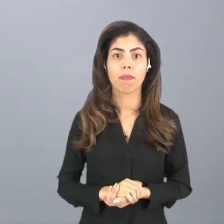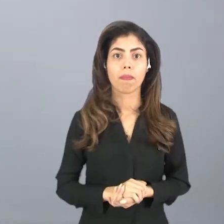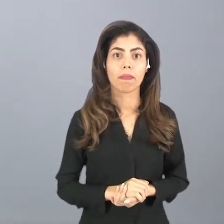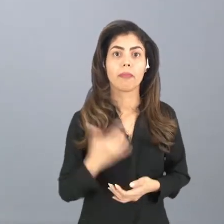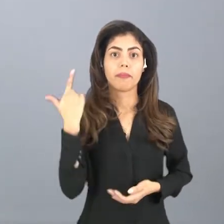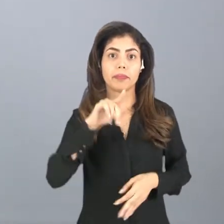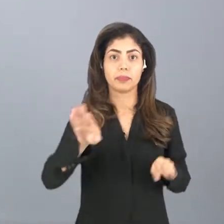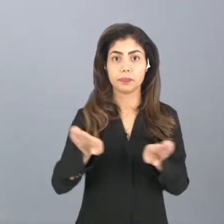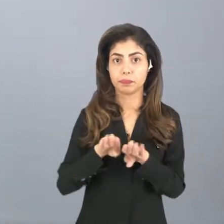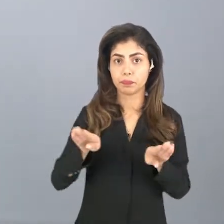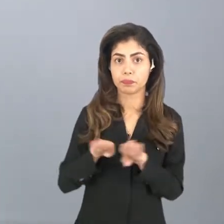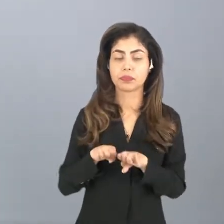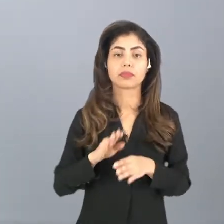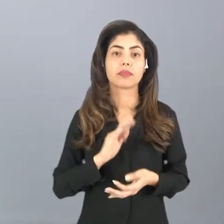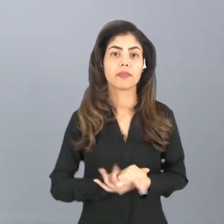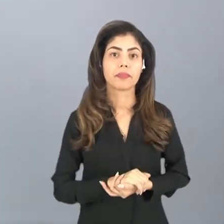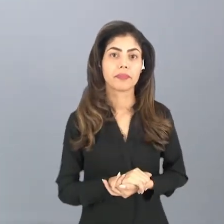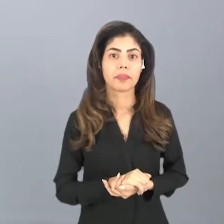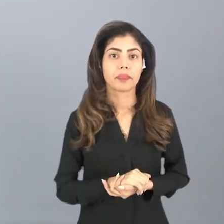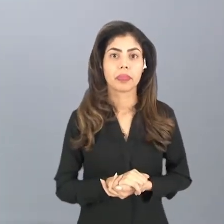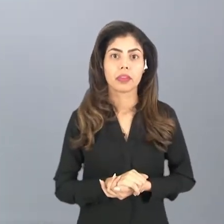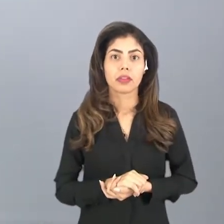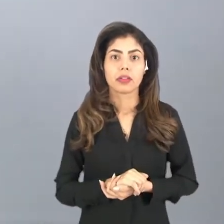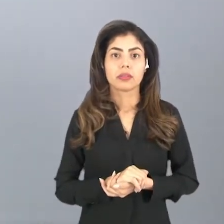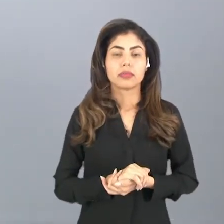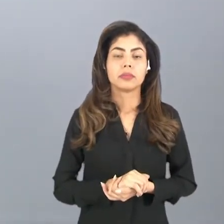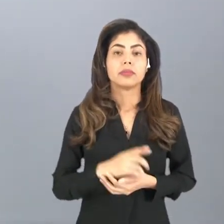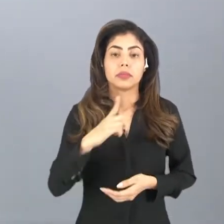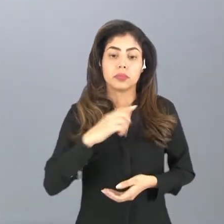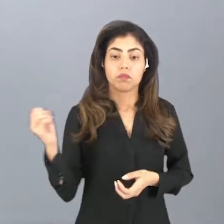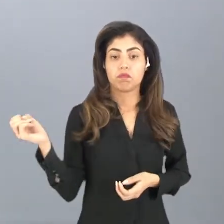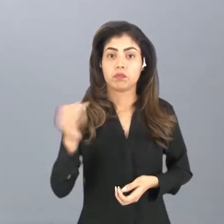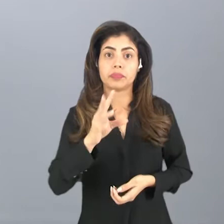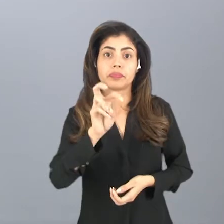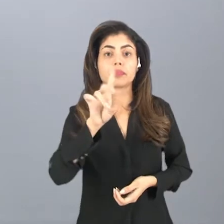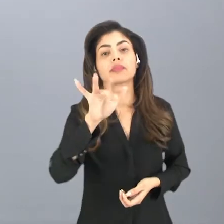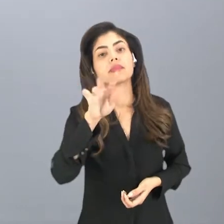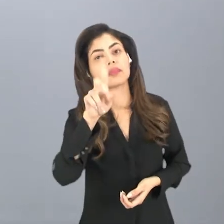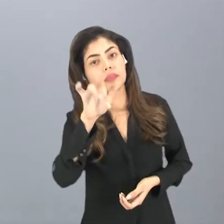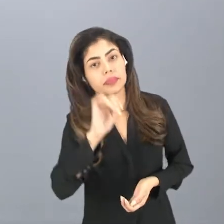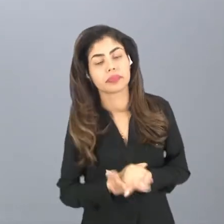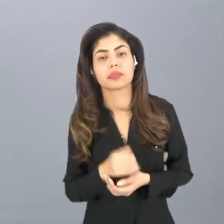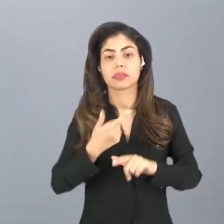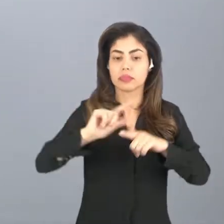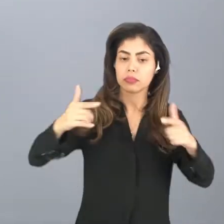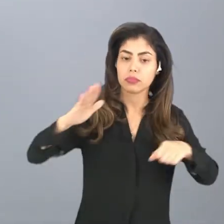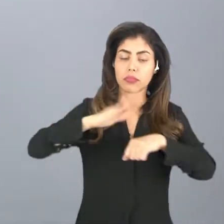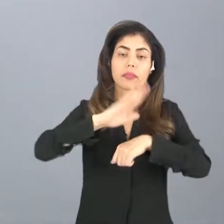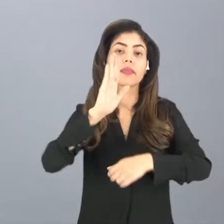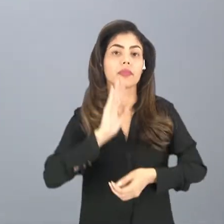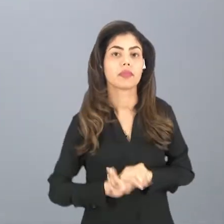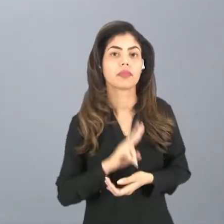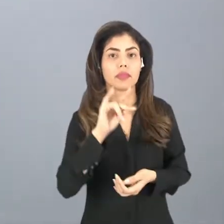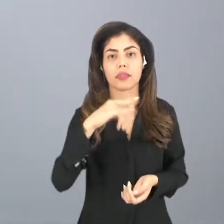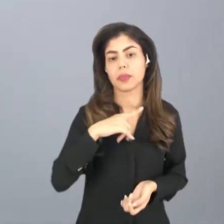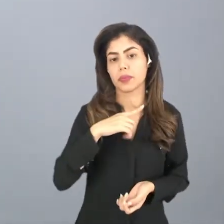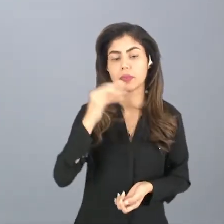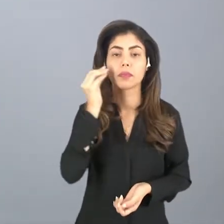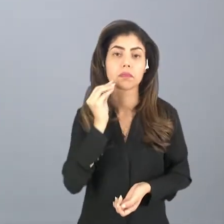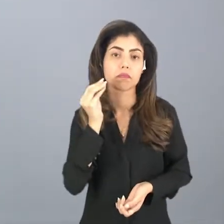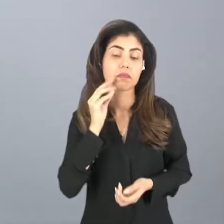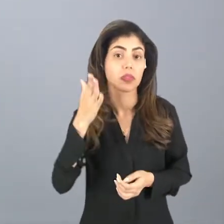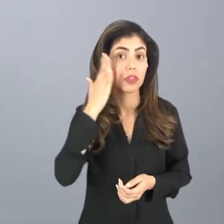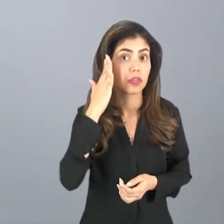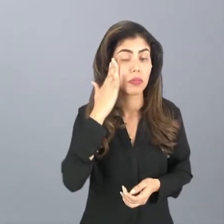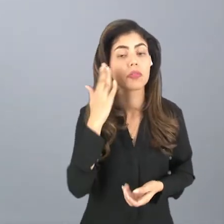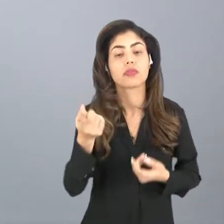eu consigo também aí adquirir vocabulários, né, léxico, porque quanto mais eu vou ler aí, mais eu vou ter compreensão